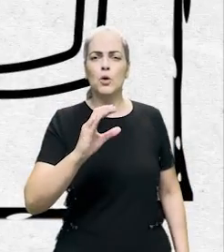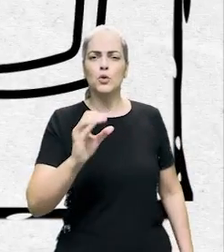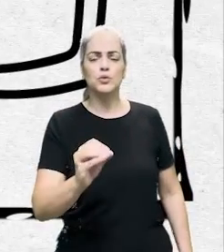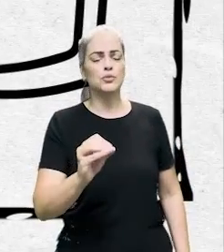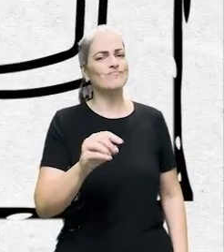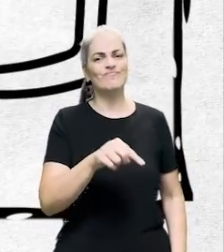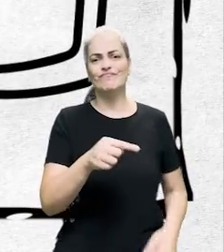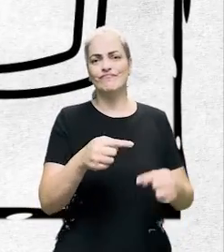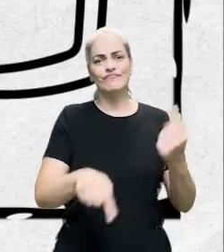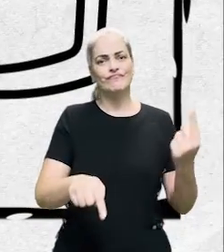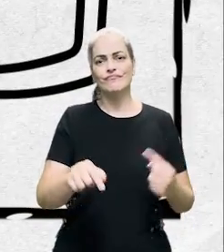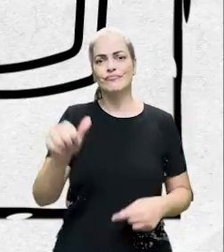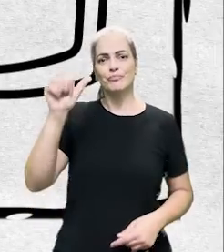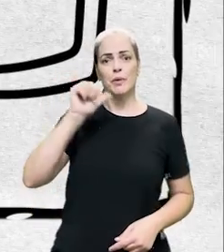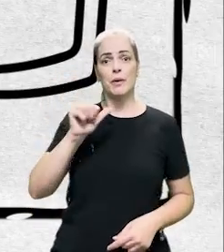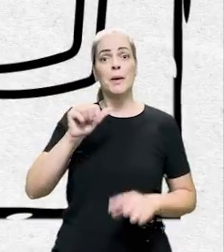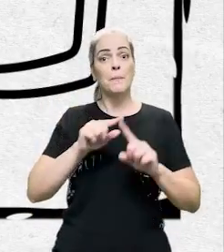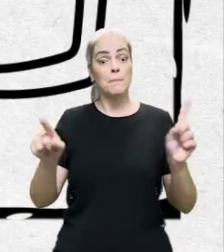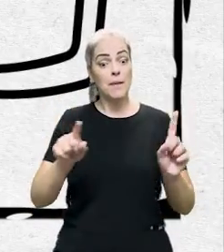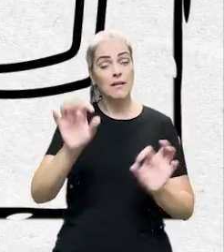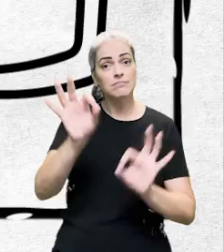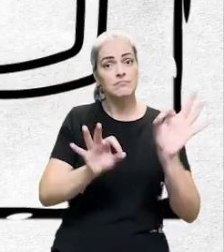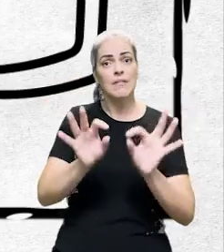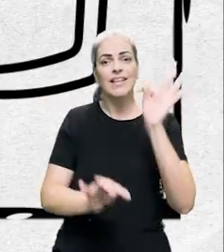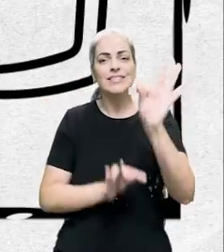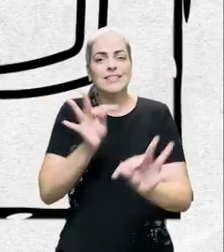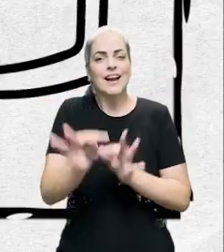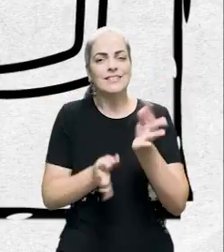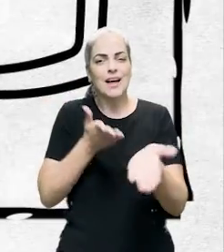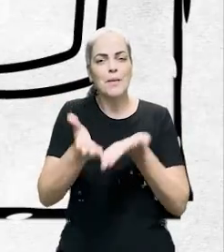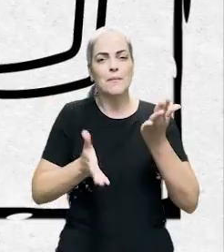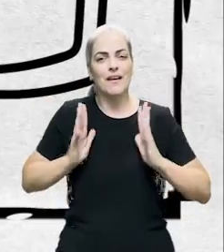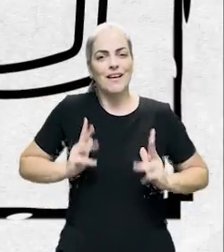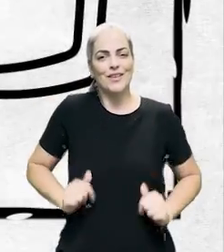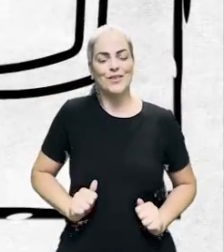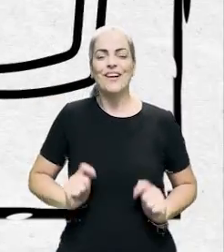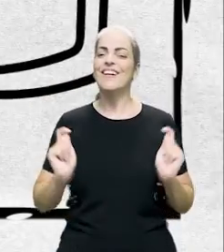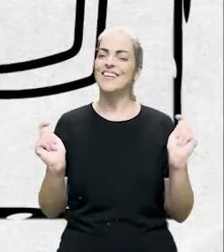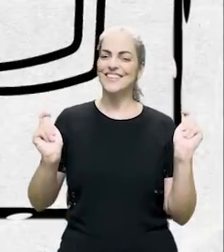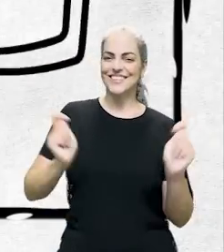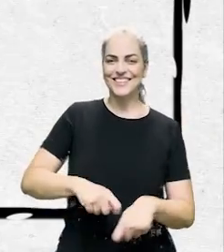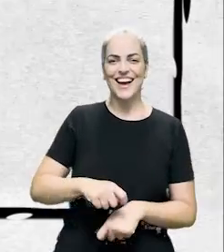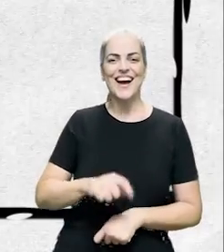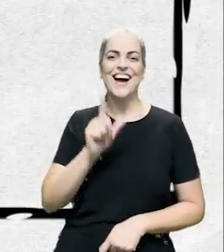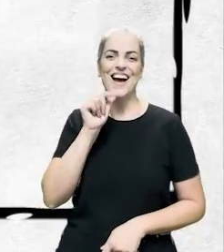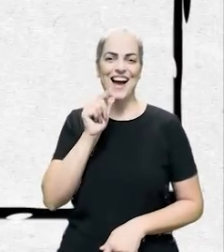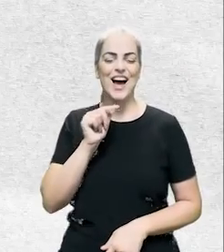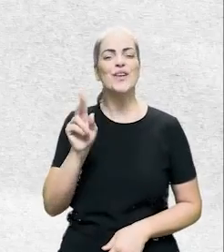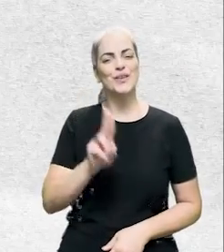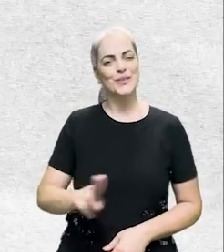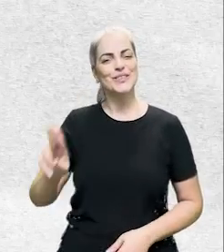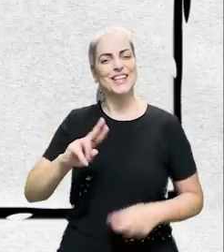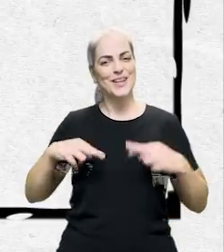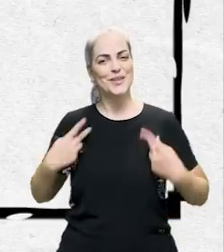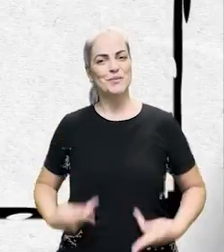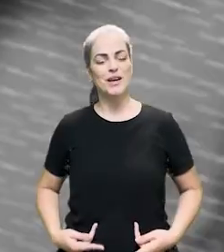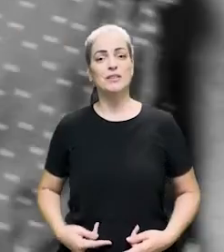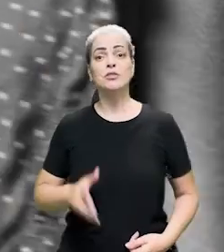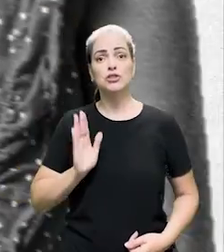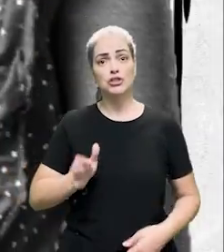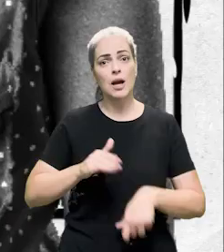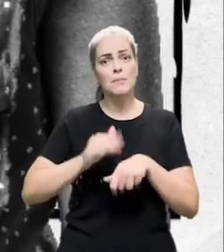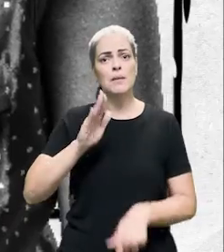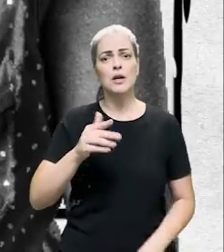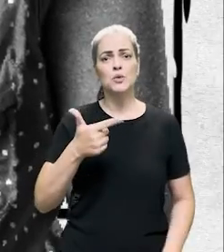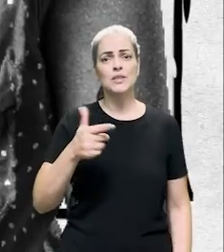geralmente não são para consumo, para instalar sistemas de tratamento, tornando assim a água própria para o ser humano. Já